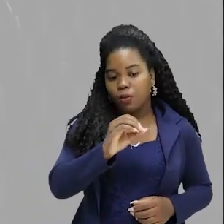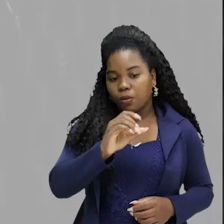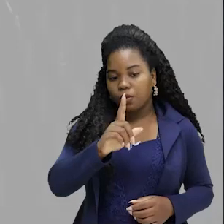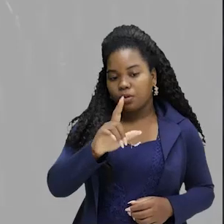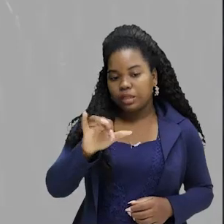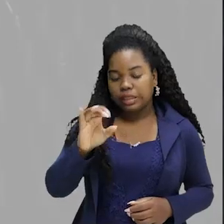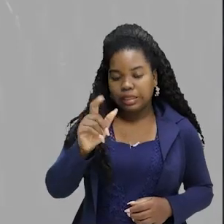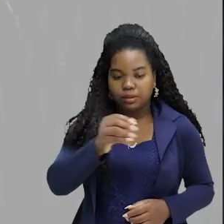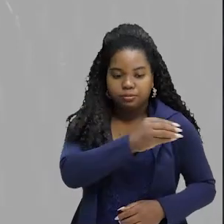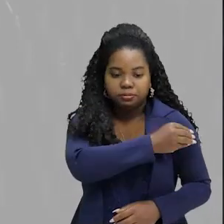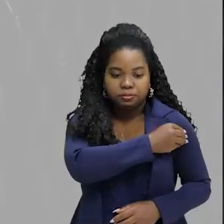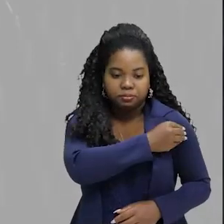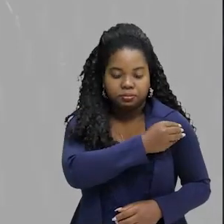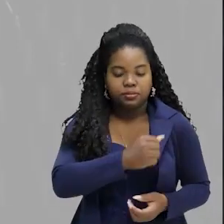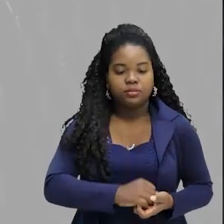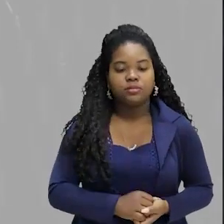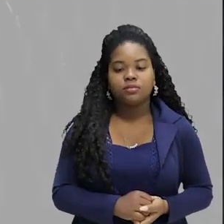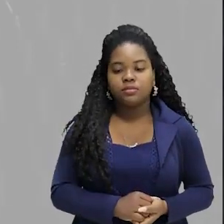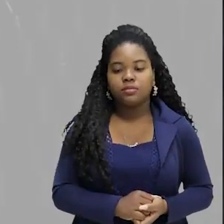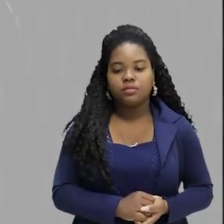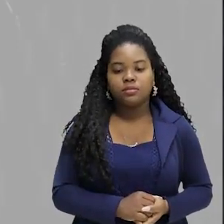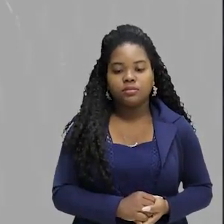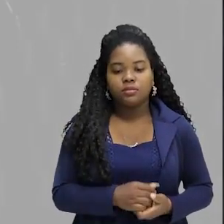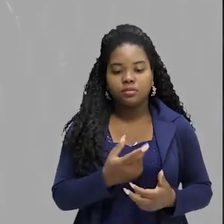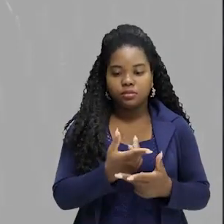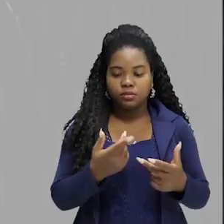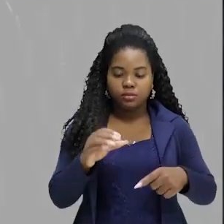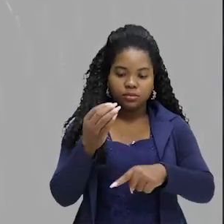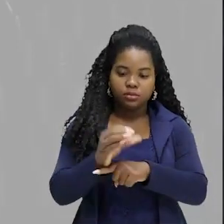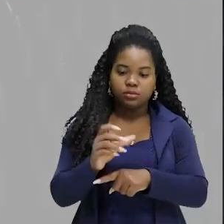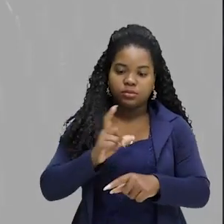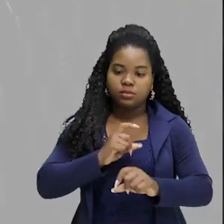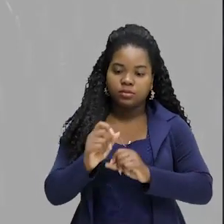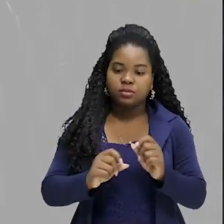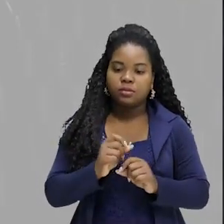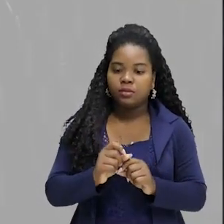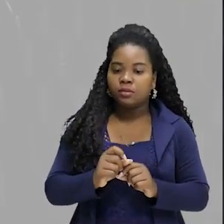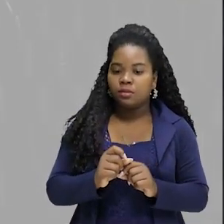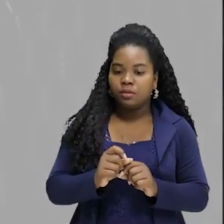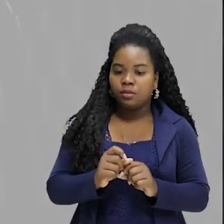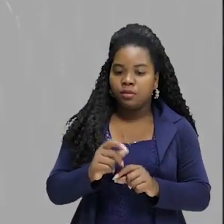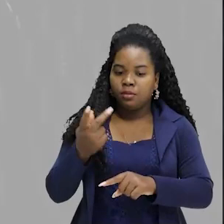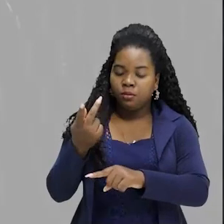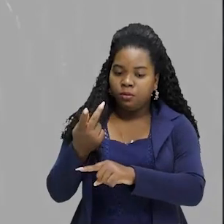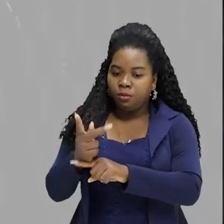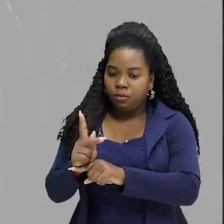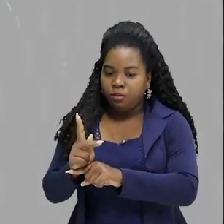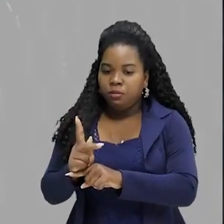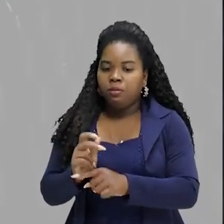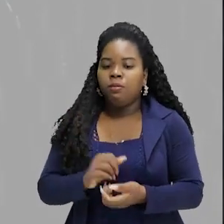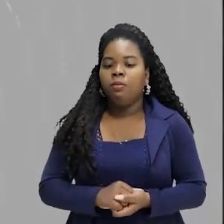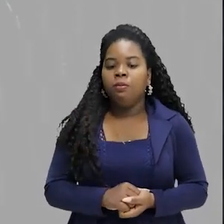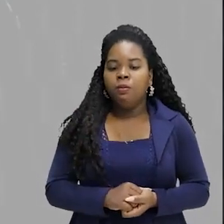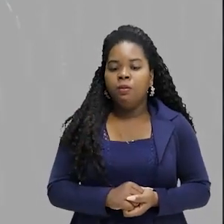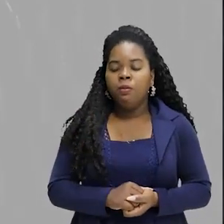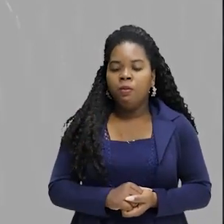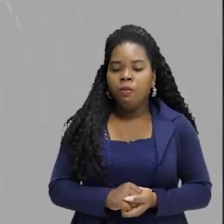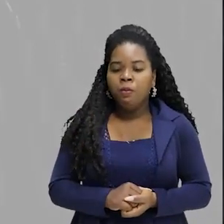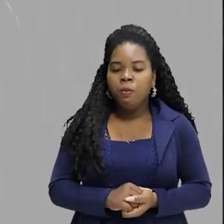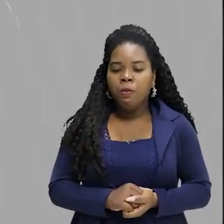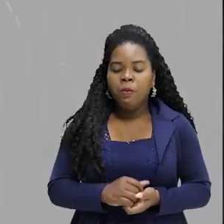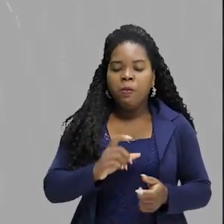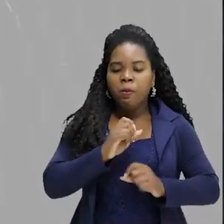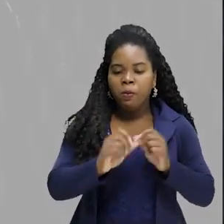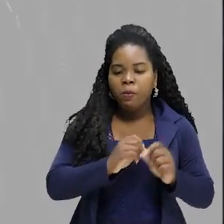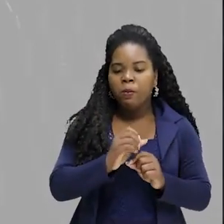Vários carbonos da glicose contêm hidroxila. E sabemos que quando a hidroxila está ligada a carbono saturado,